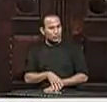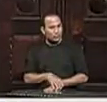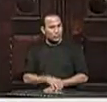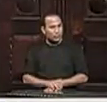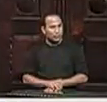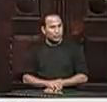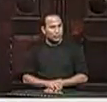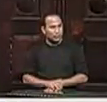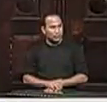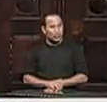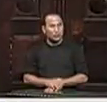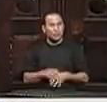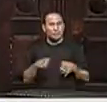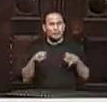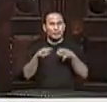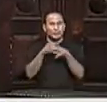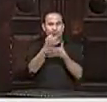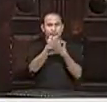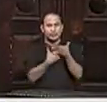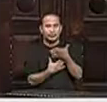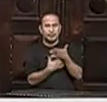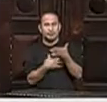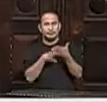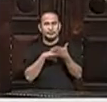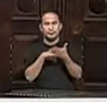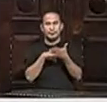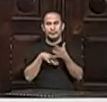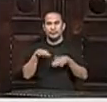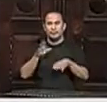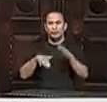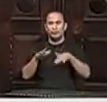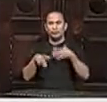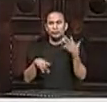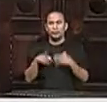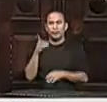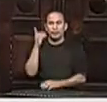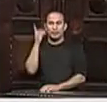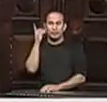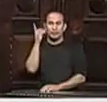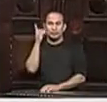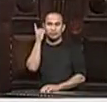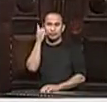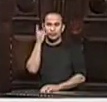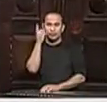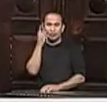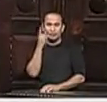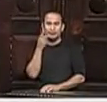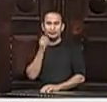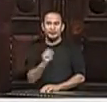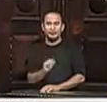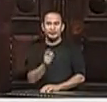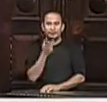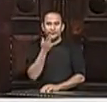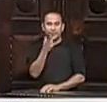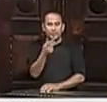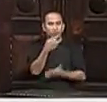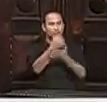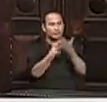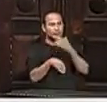a peça orçamentária, alguns aspectos, deputado André Siciliano, com quem várias vezes discuti a questão do orçamento do